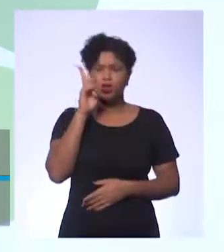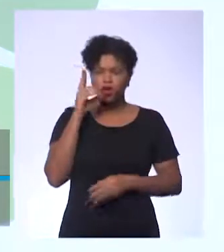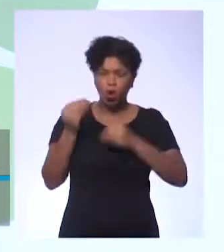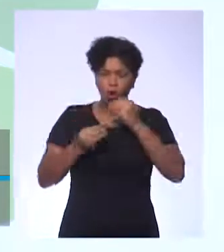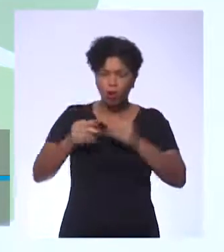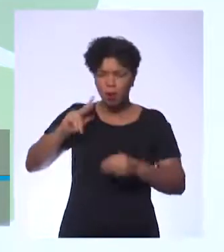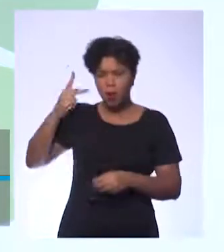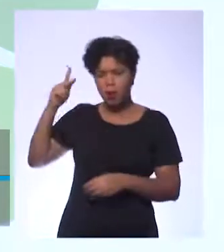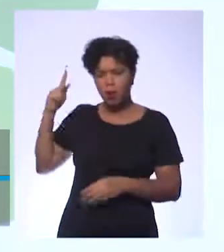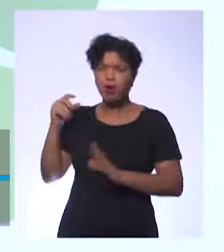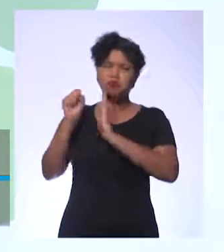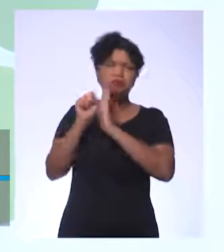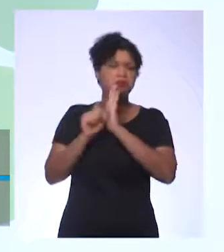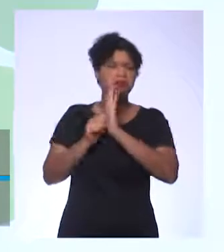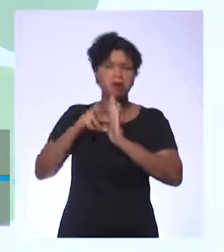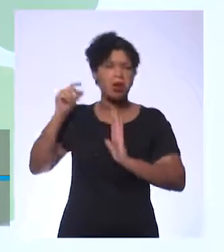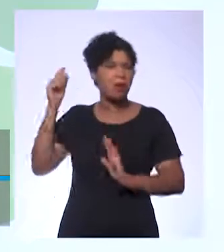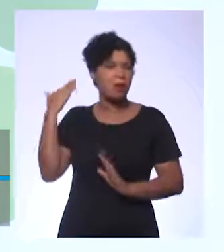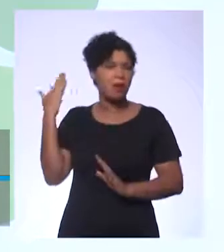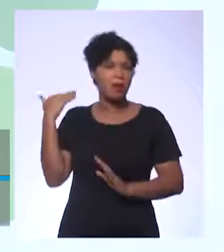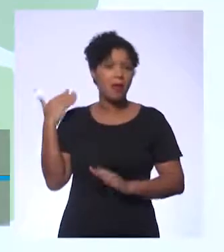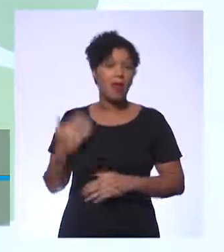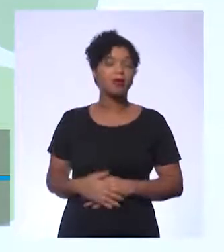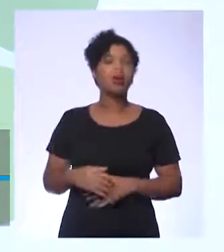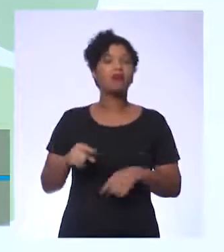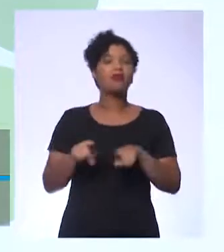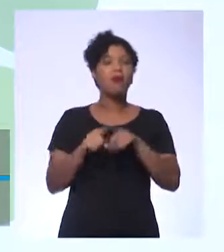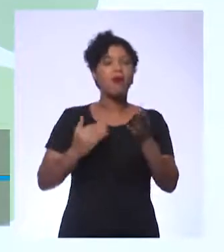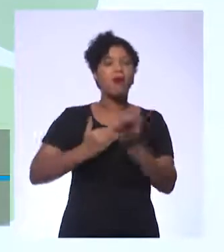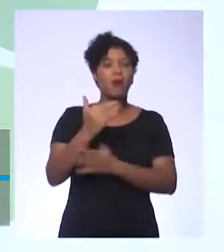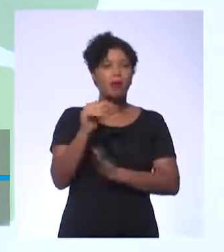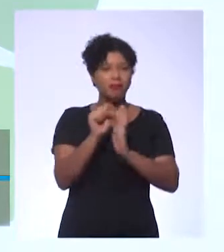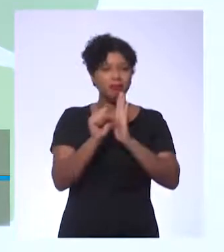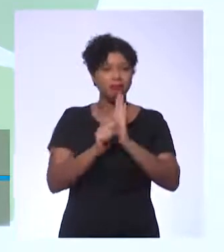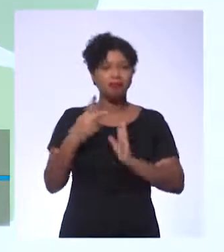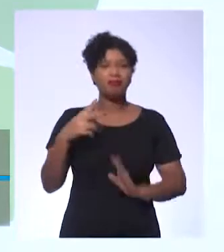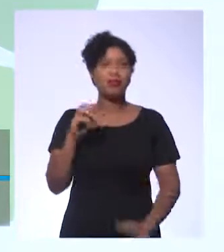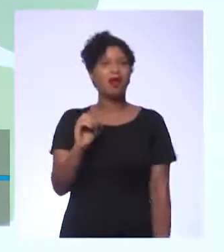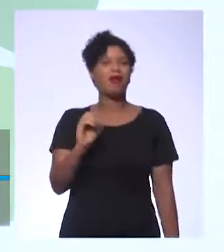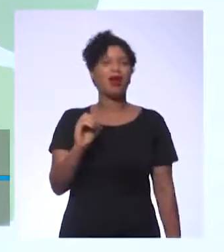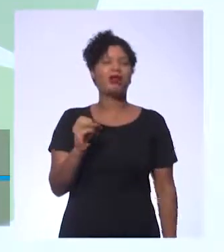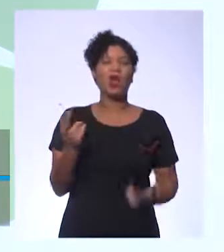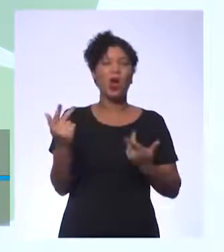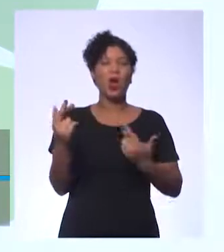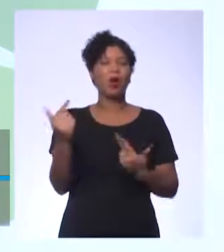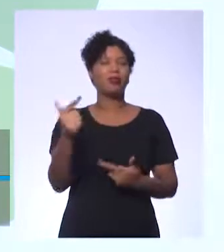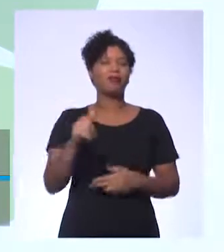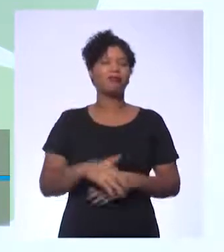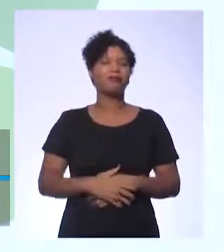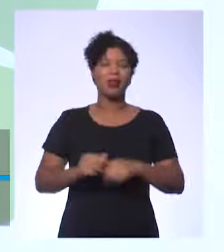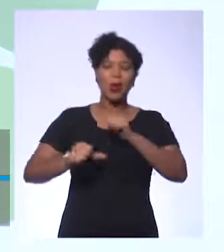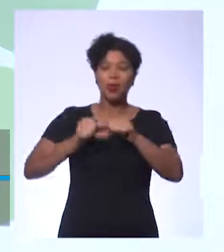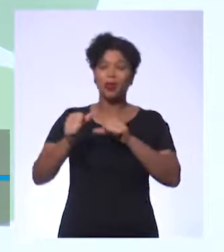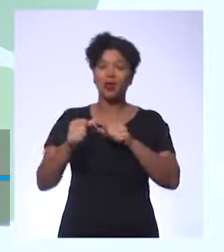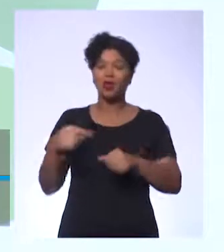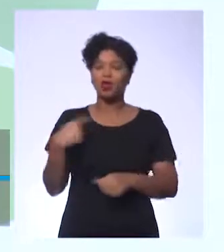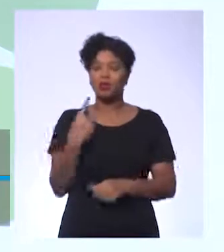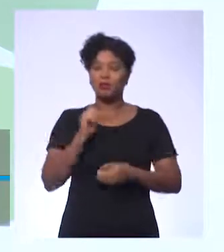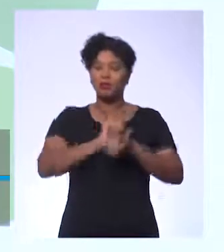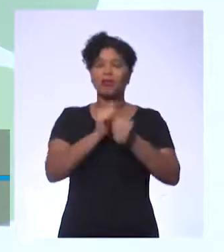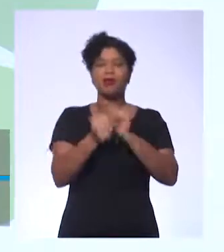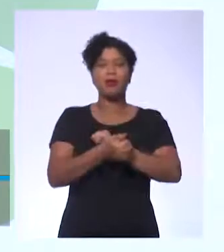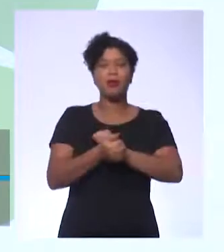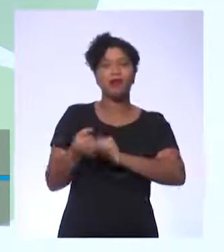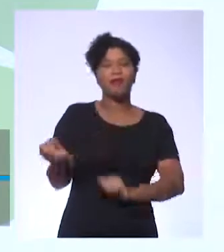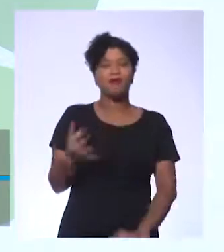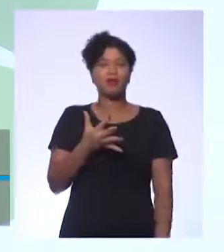séculos anteriores, ou até no início do século XX, já não vai ter o mesmo alcance. Então, a gente tem que adaptar. O que nós